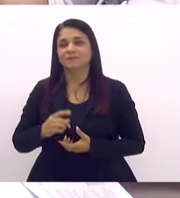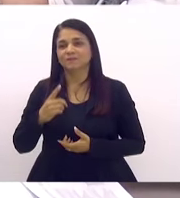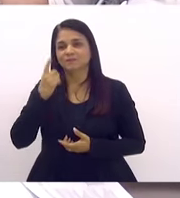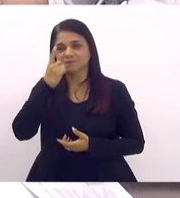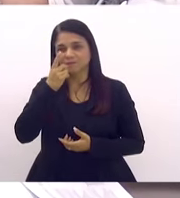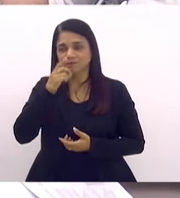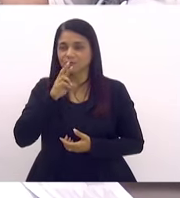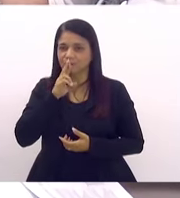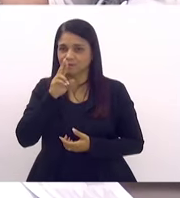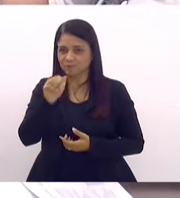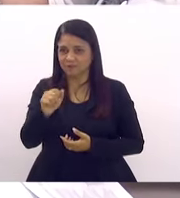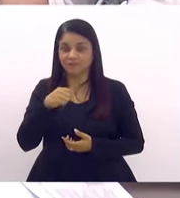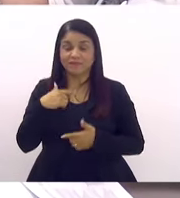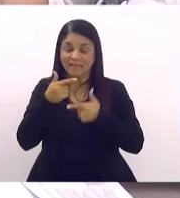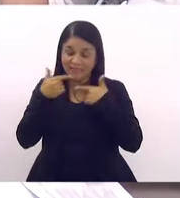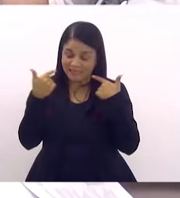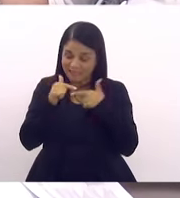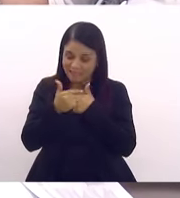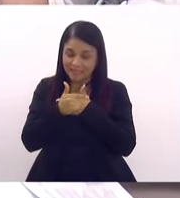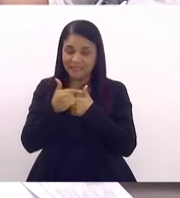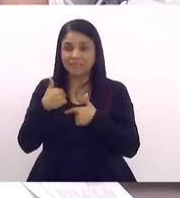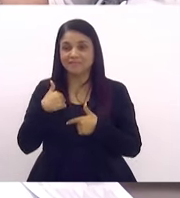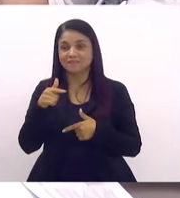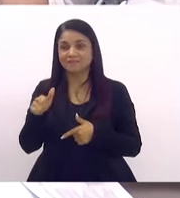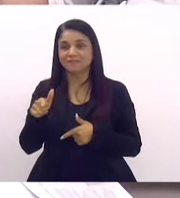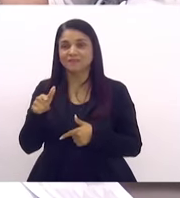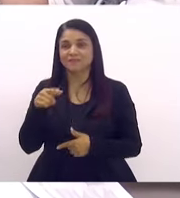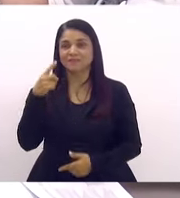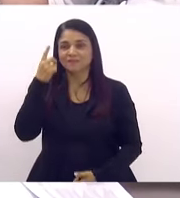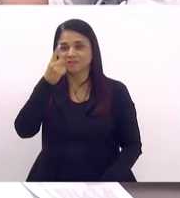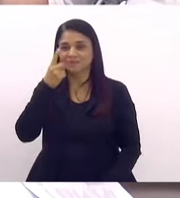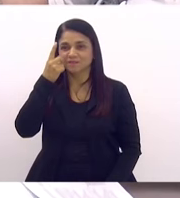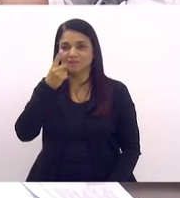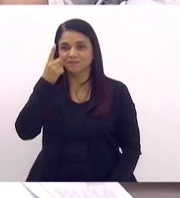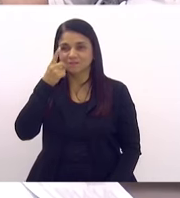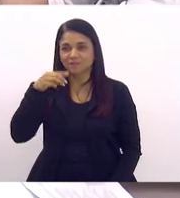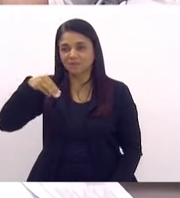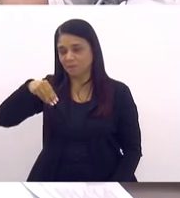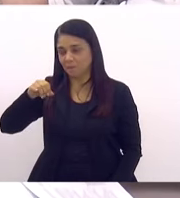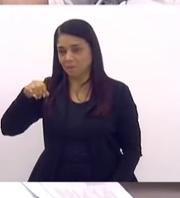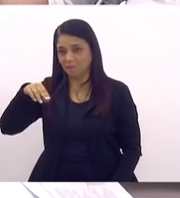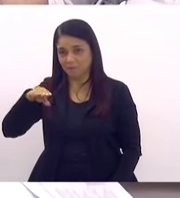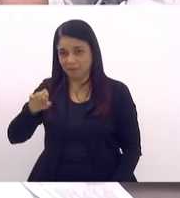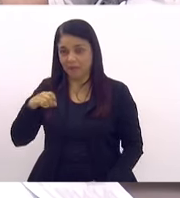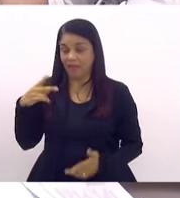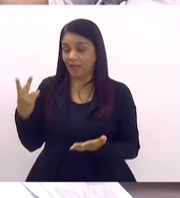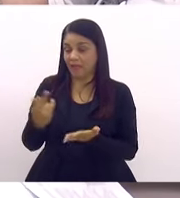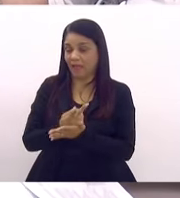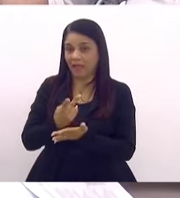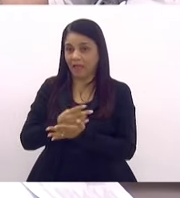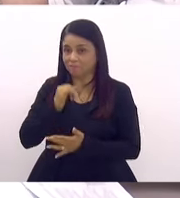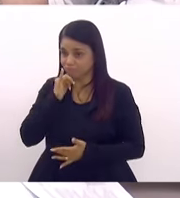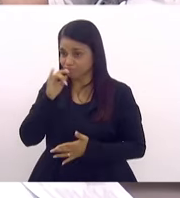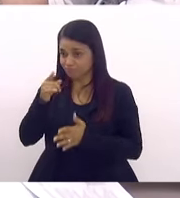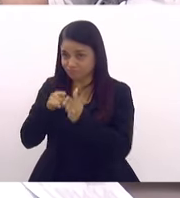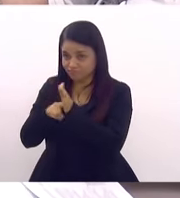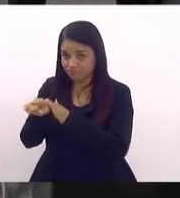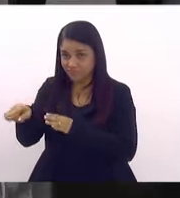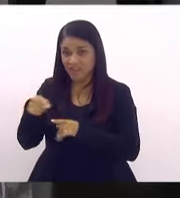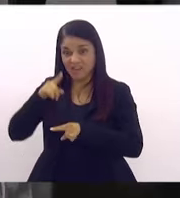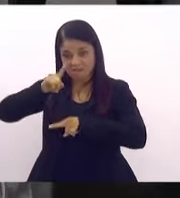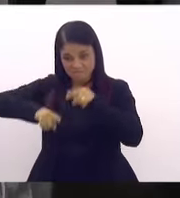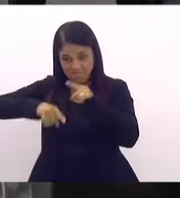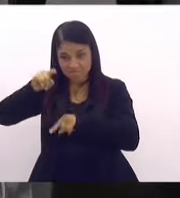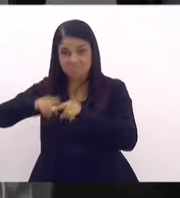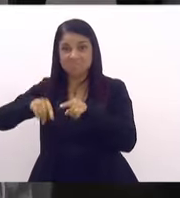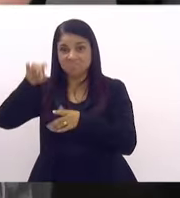eu tenho que rir mesmo. Eu acho que o senhor abordou o deputado Mink de forma errada. Ele é um materialista